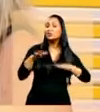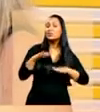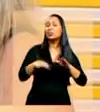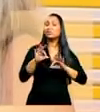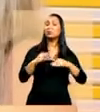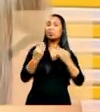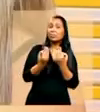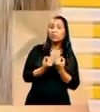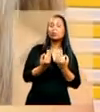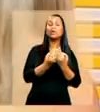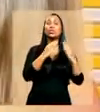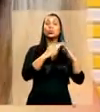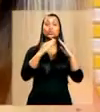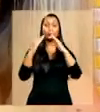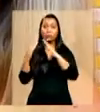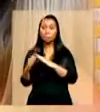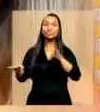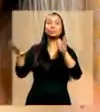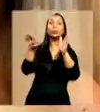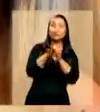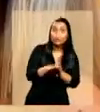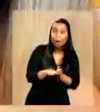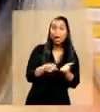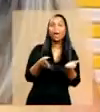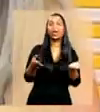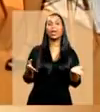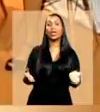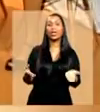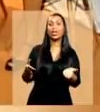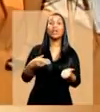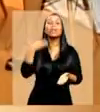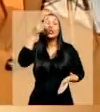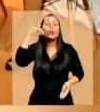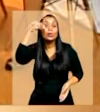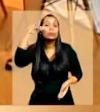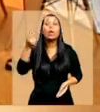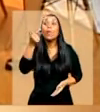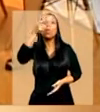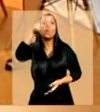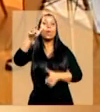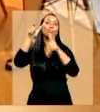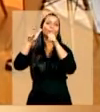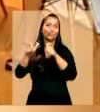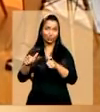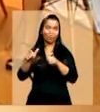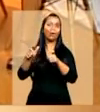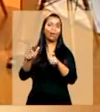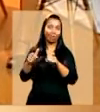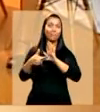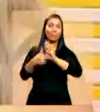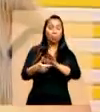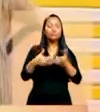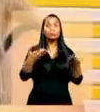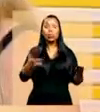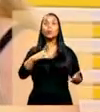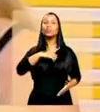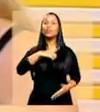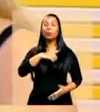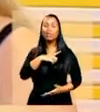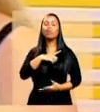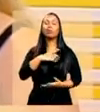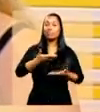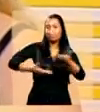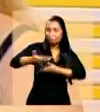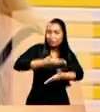vezes um parente de um vizinho que chega e traz uma experiência de um outro lugar, então tem